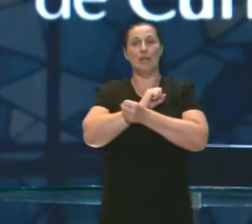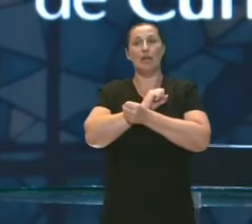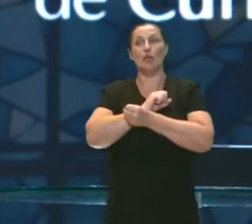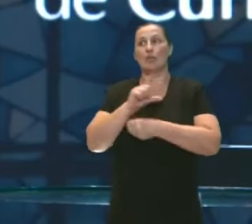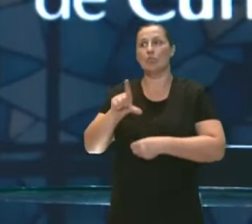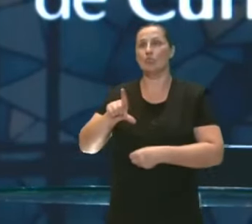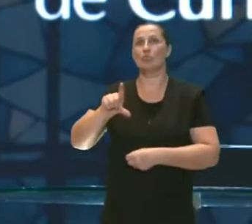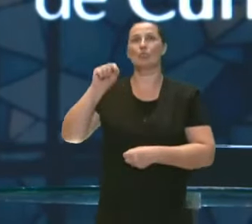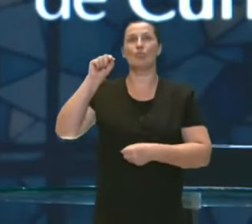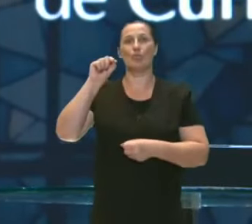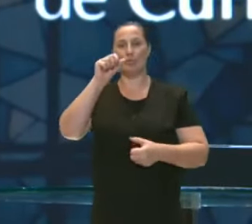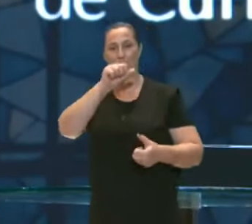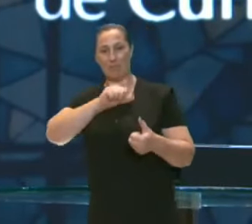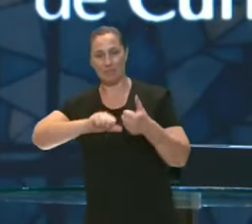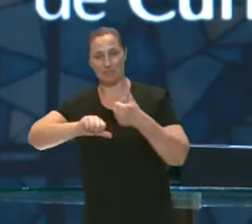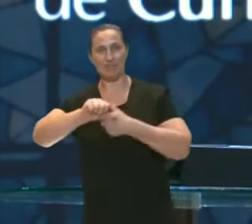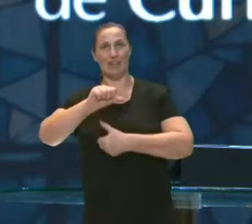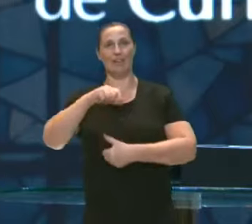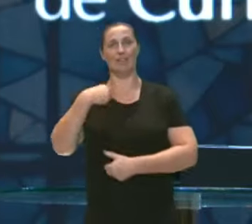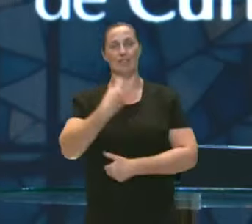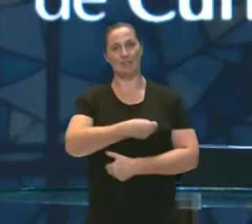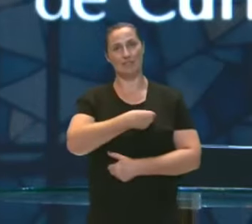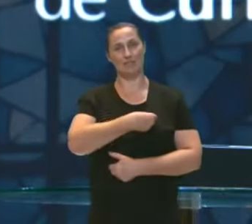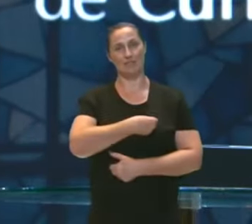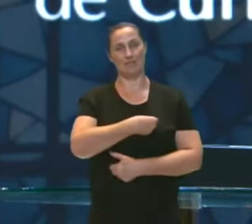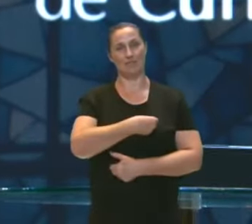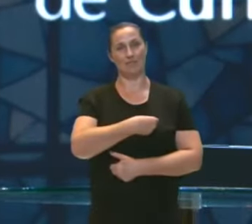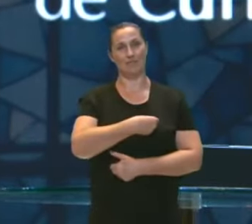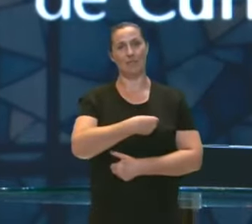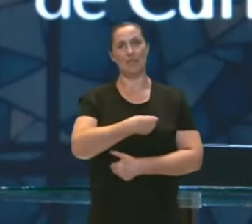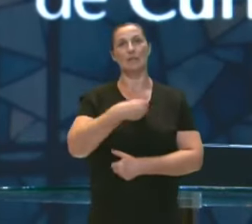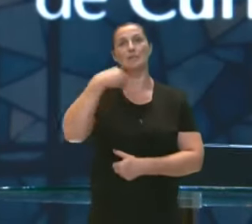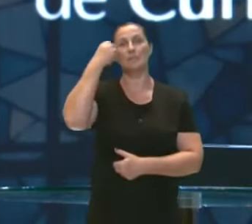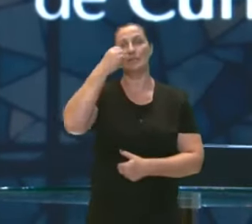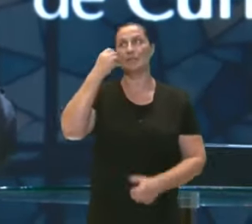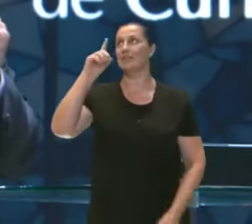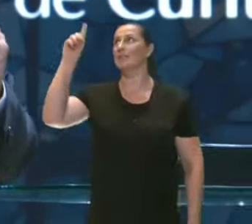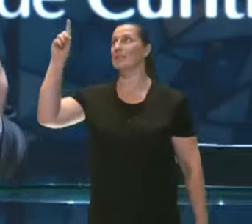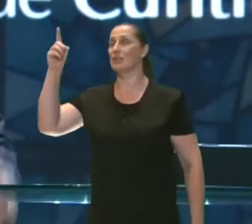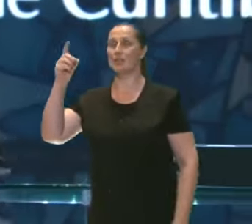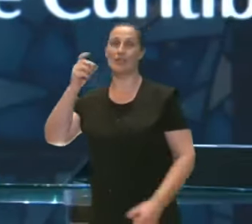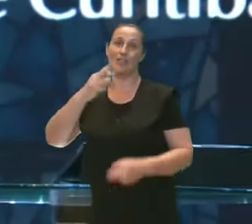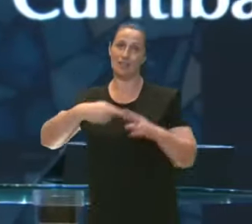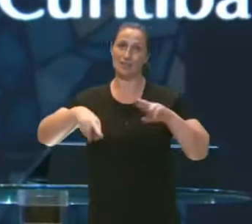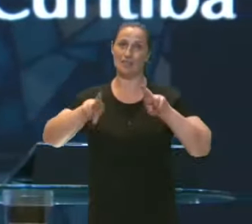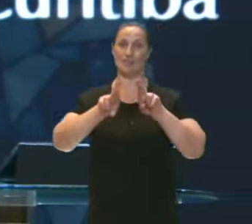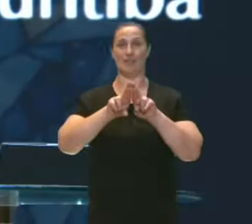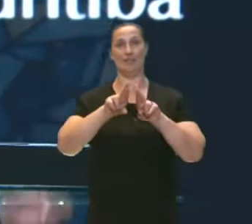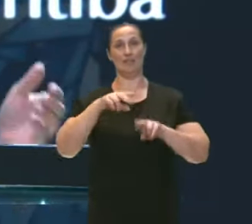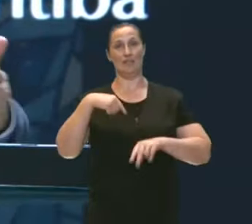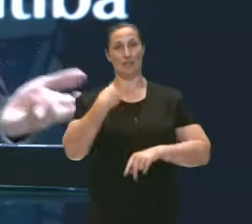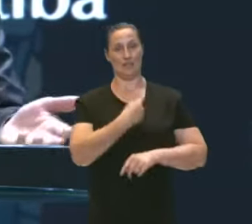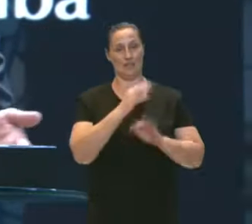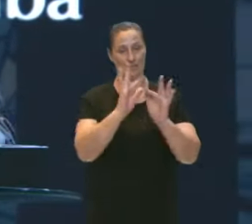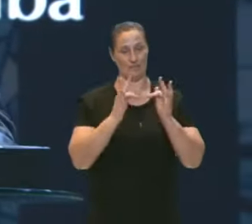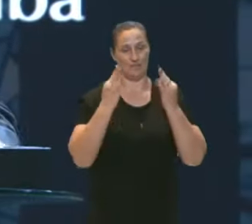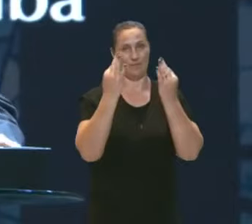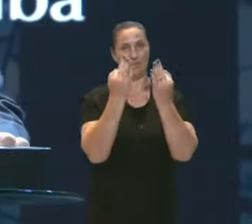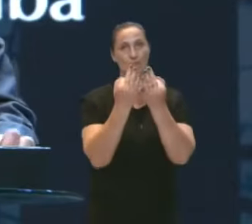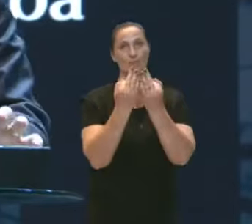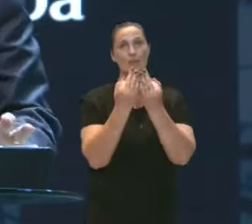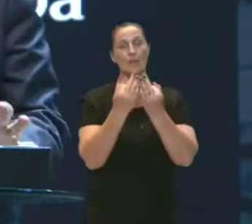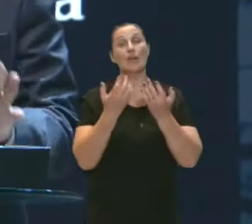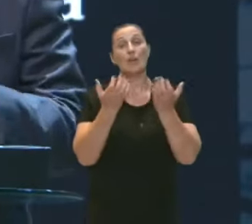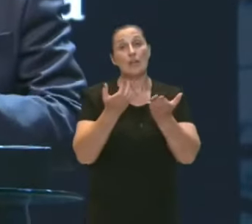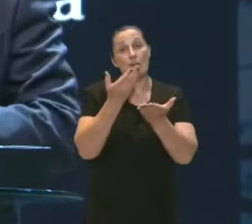para mudança de atitude e para experimentar renovação de Deus na nossa casa. Eu quero então